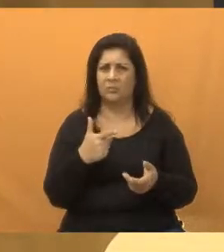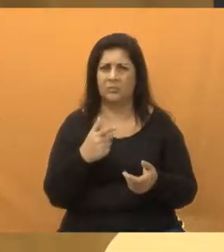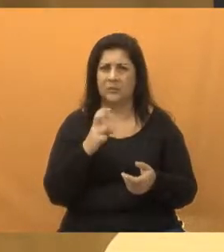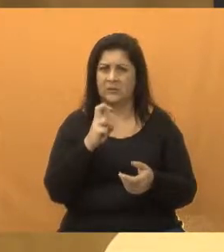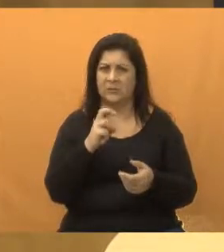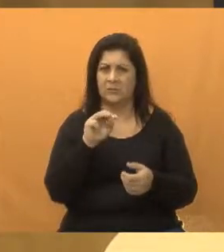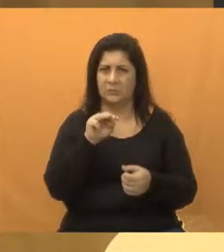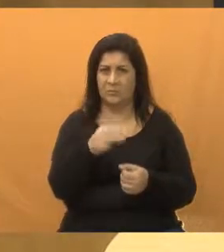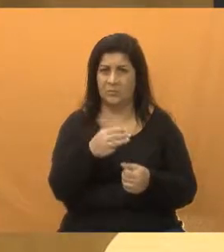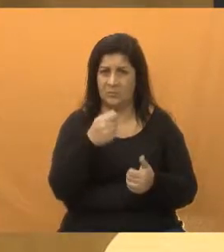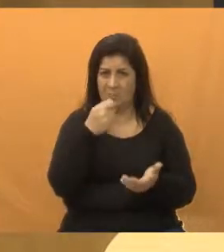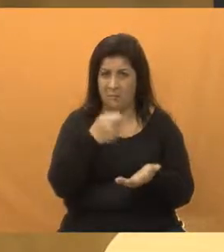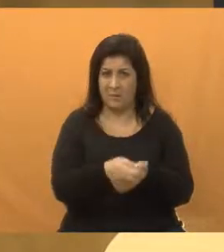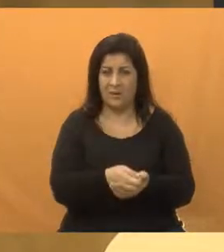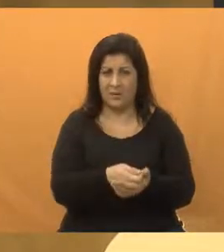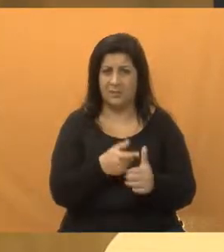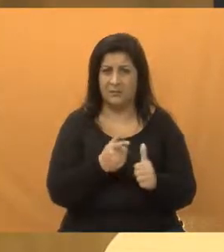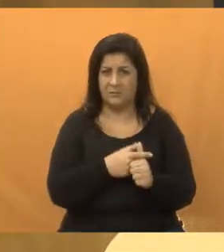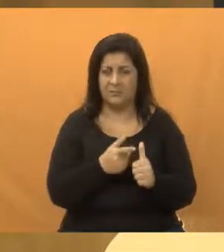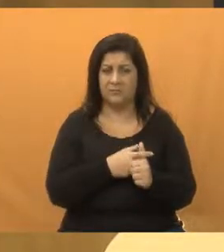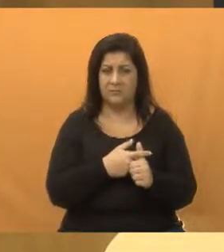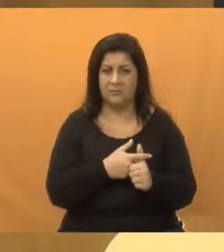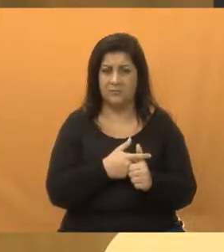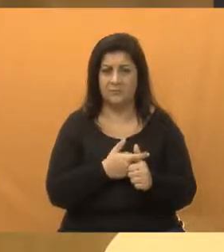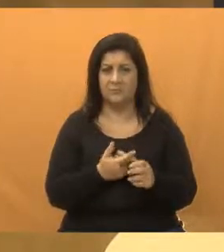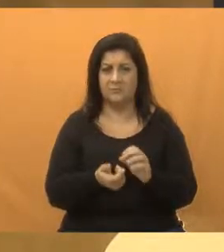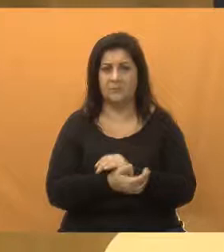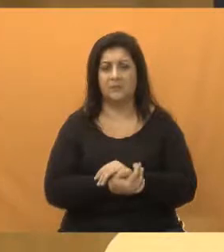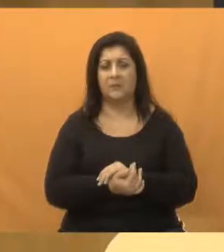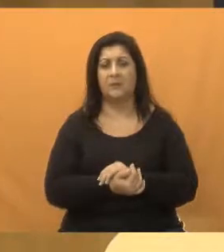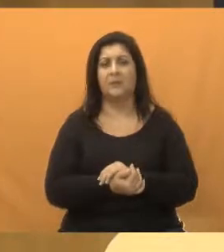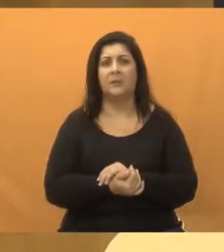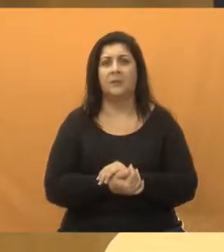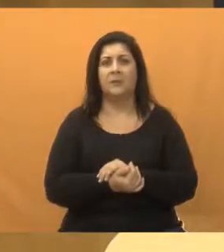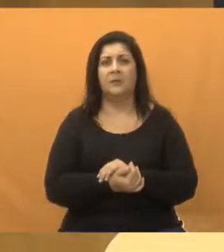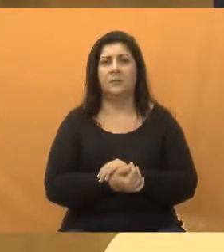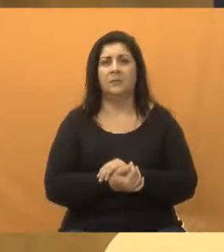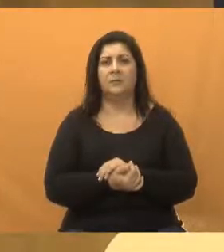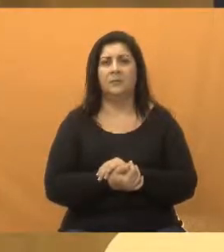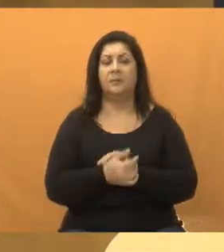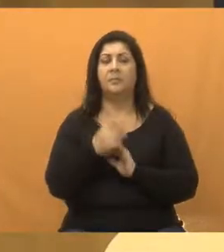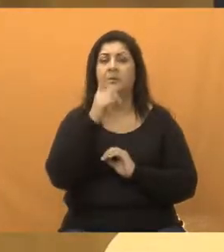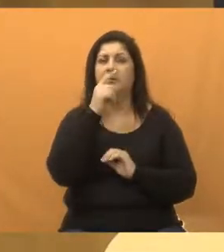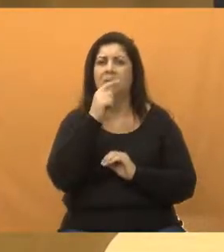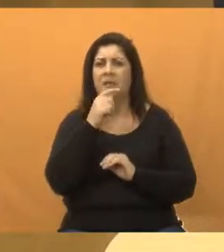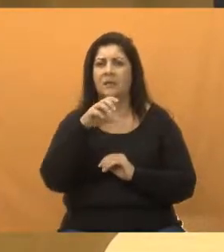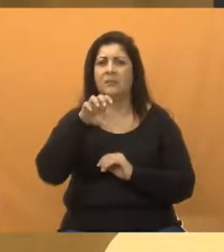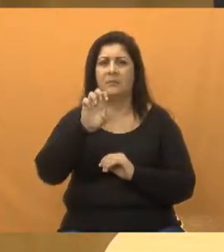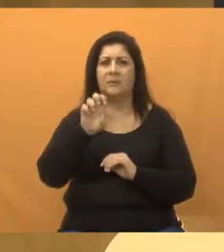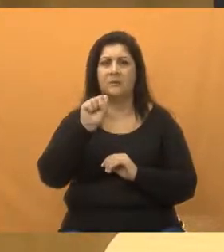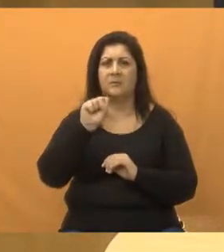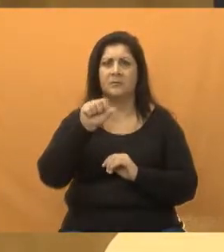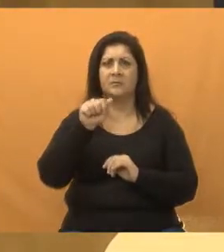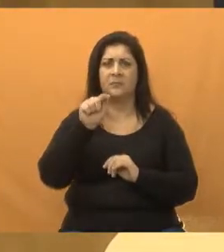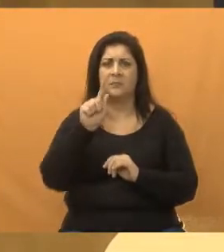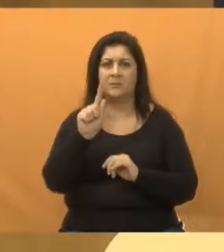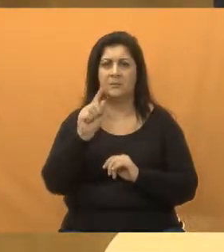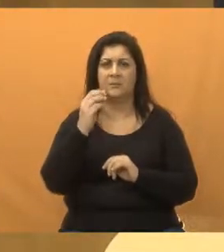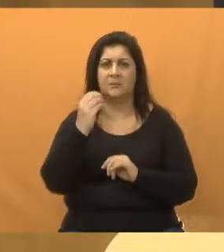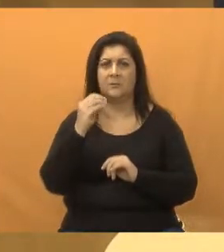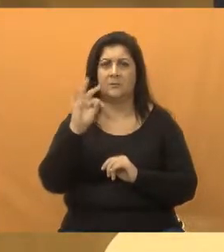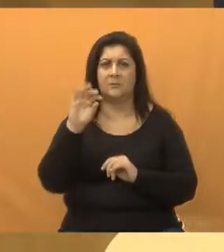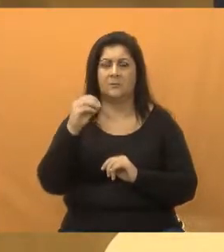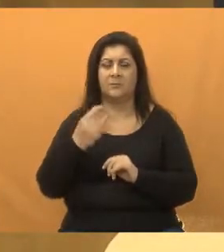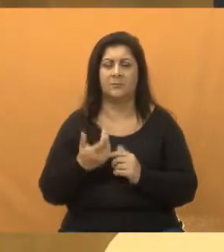milhões para fazer o pagamento do consumo de água e de esgoto. Agora vai ver se